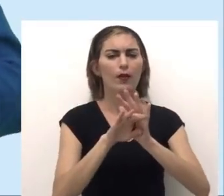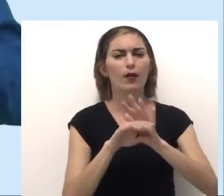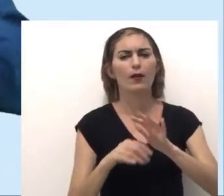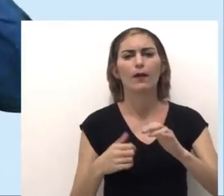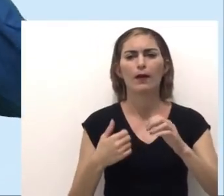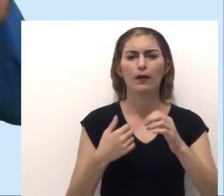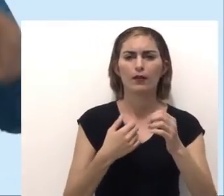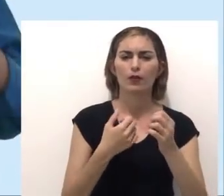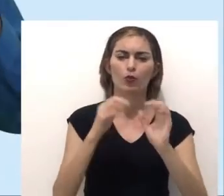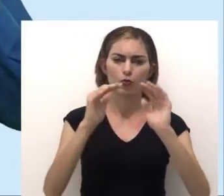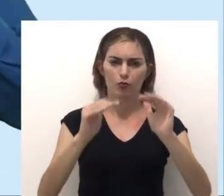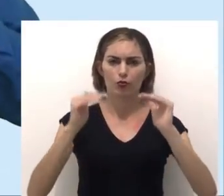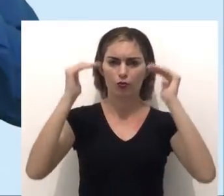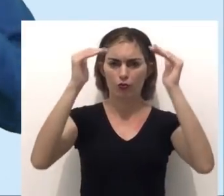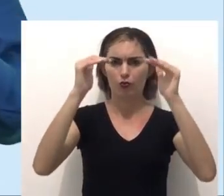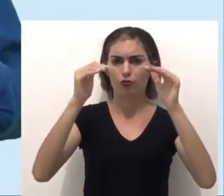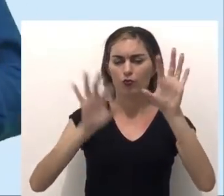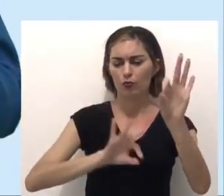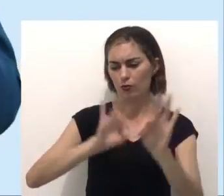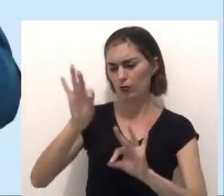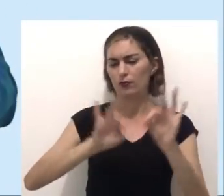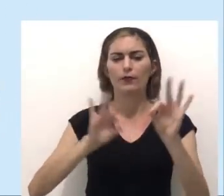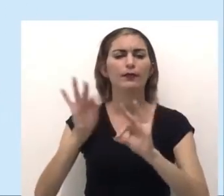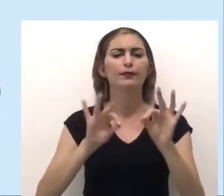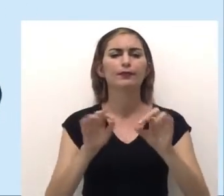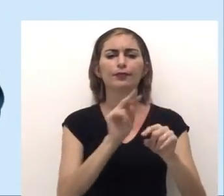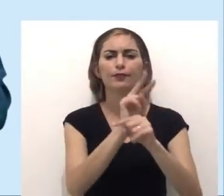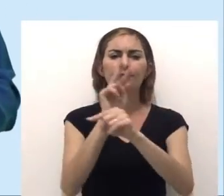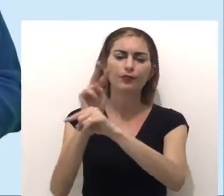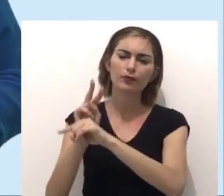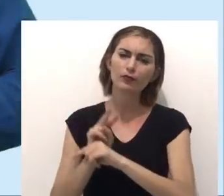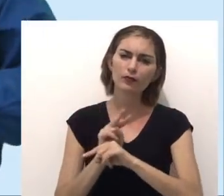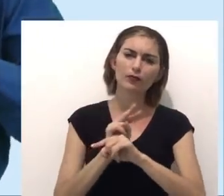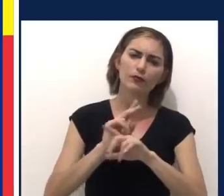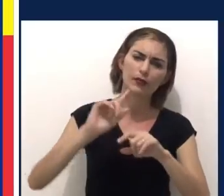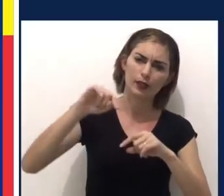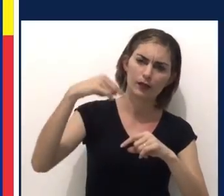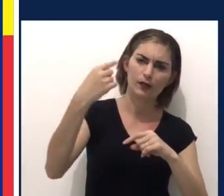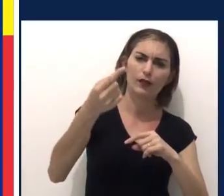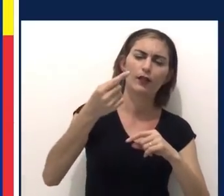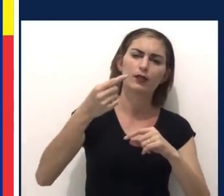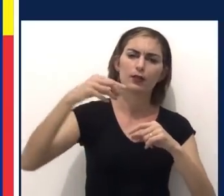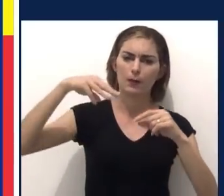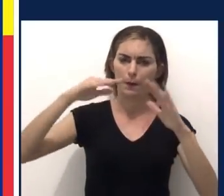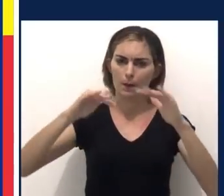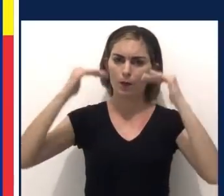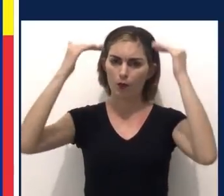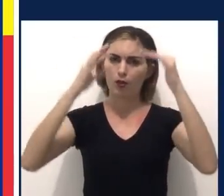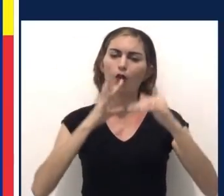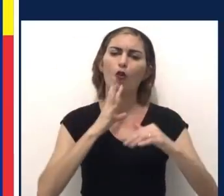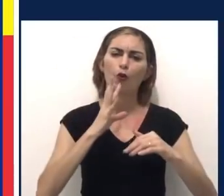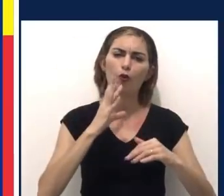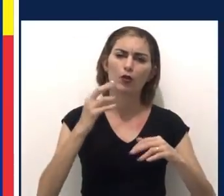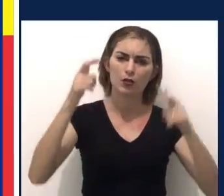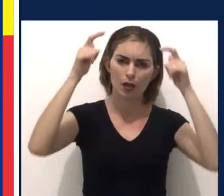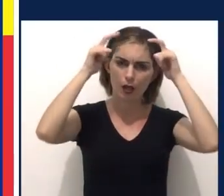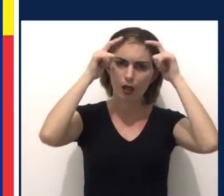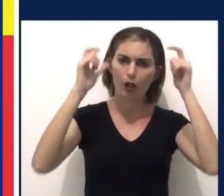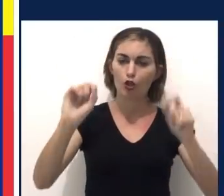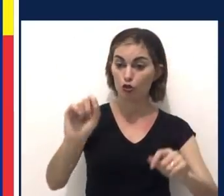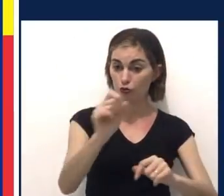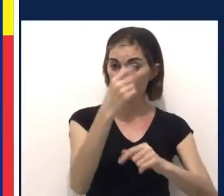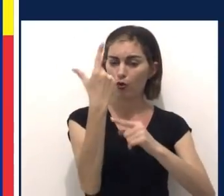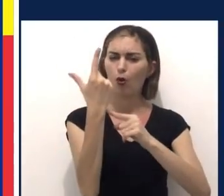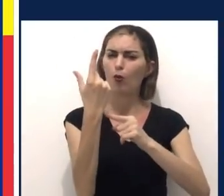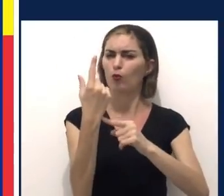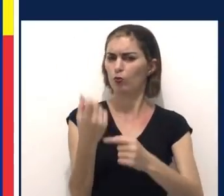isso com a esperança de estabilidade. Então, esse foi um monarca que também ficou conhecido